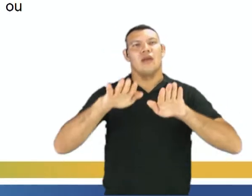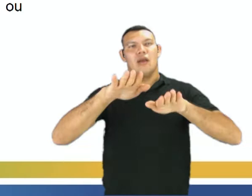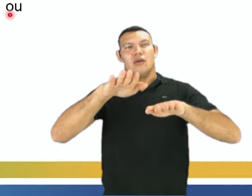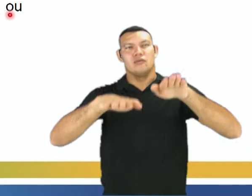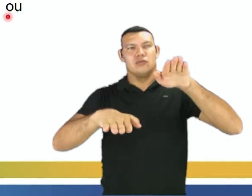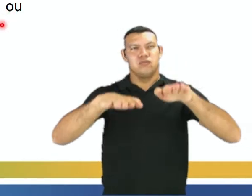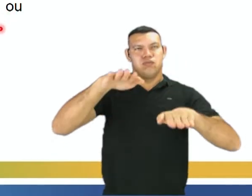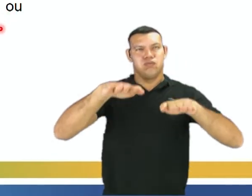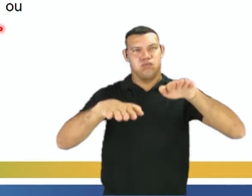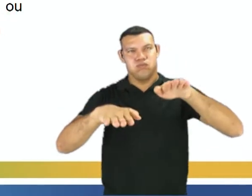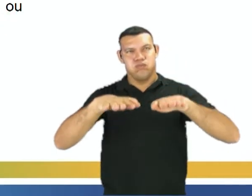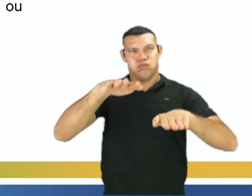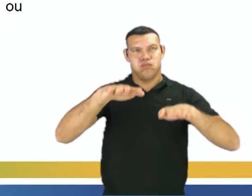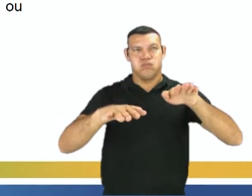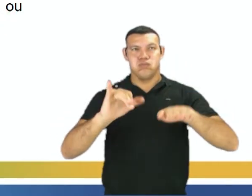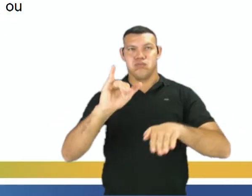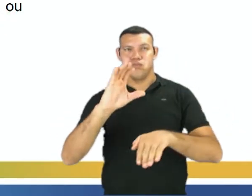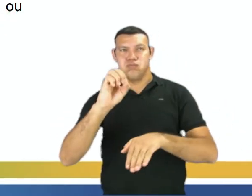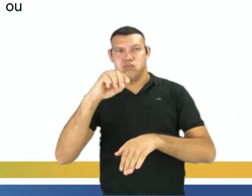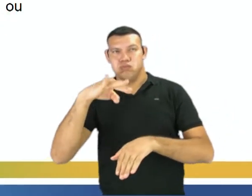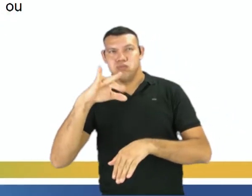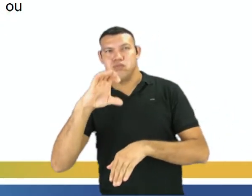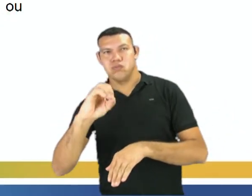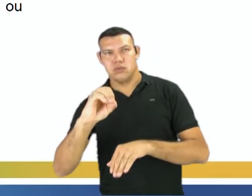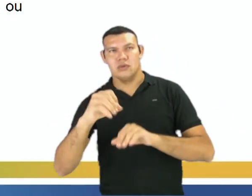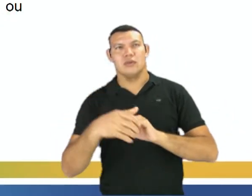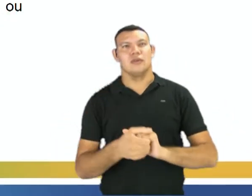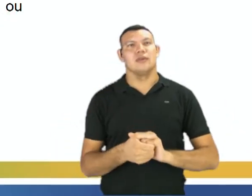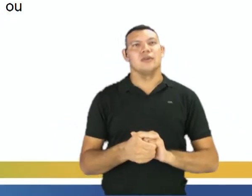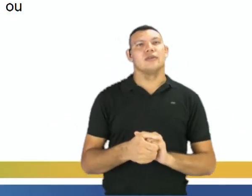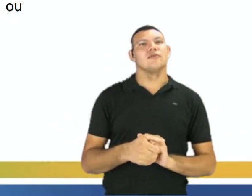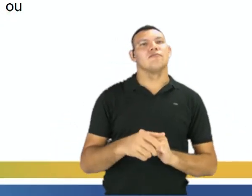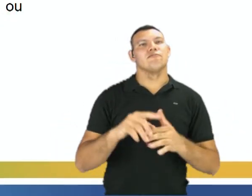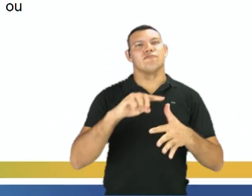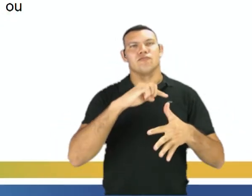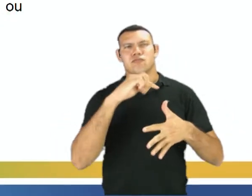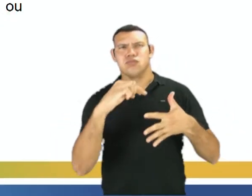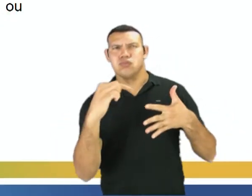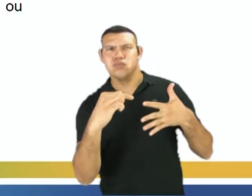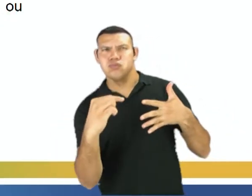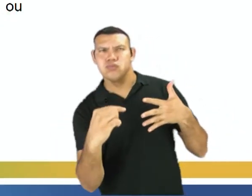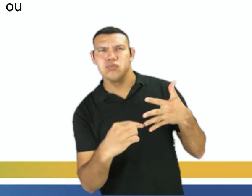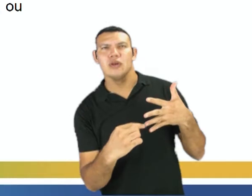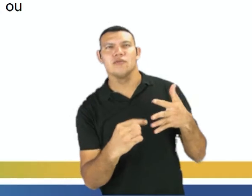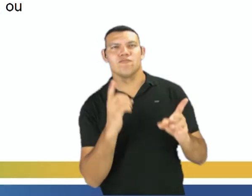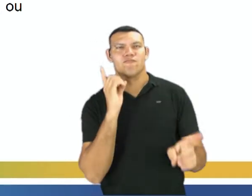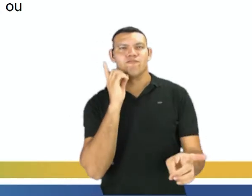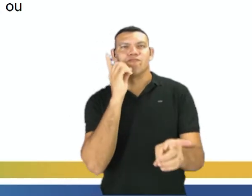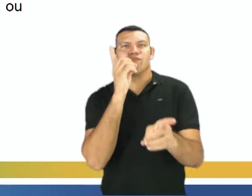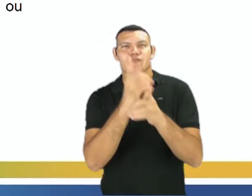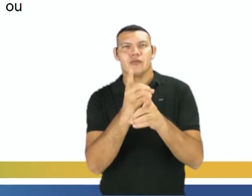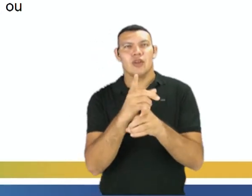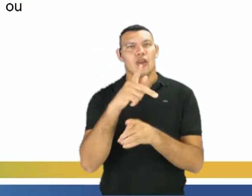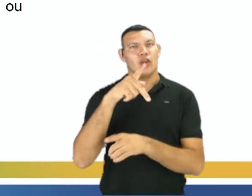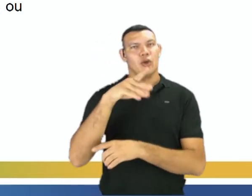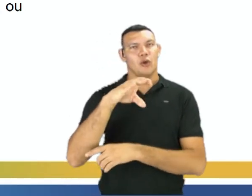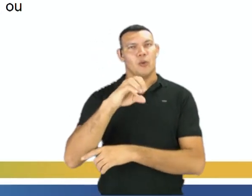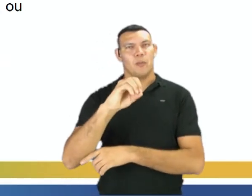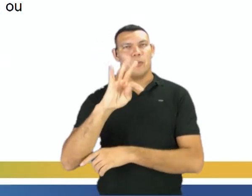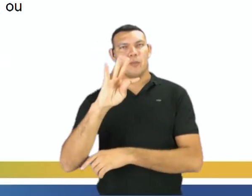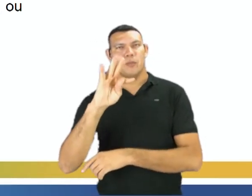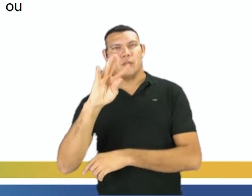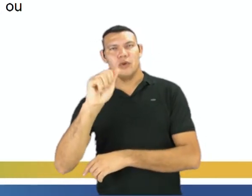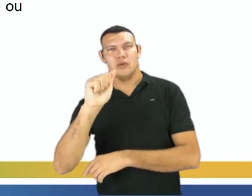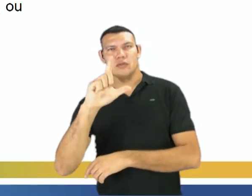fatores que determina a potabilidade, ou seja, se o consumo ou o uso é seguro dessa substância,